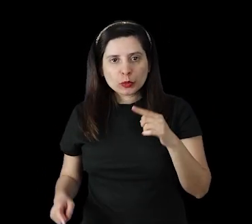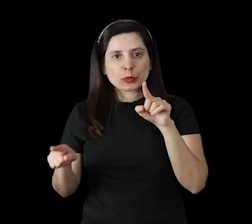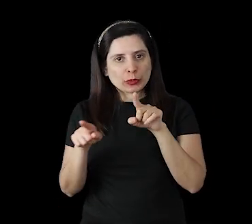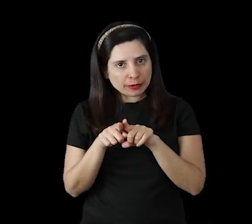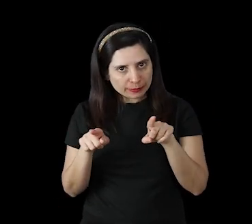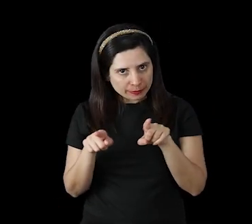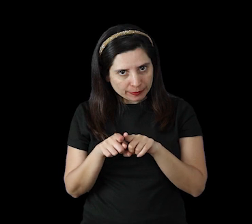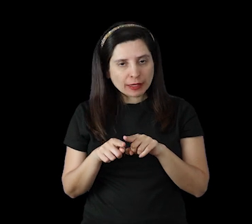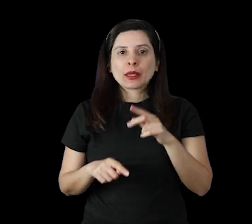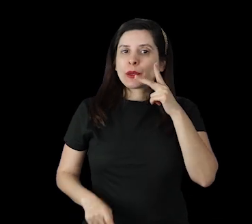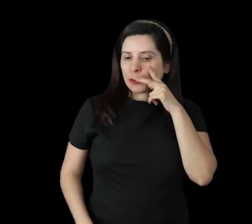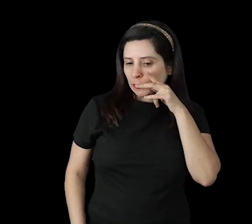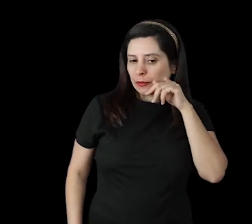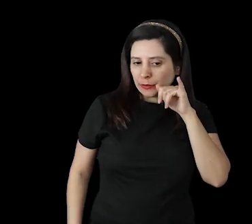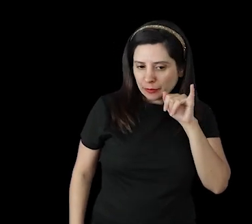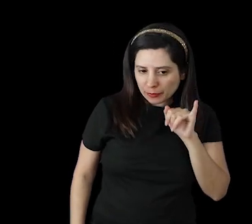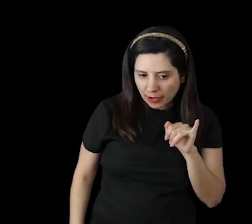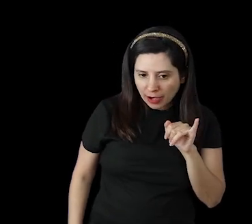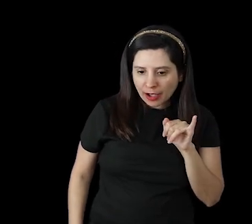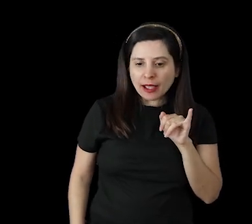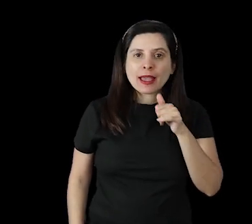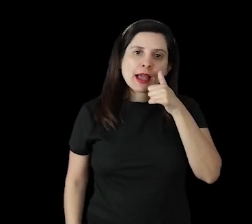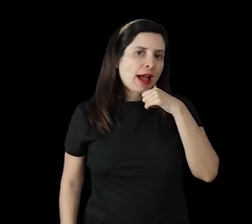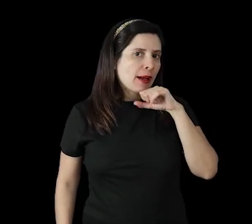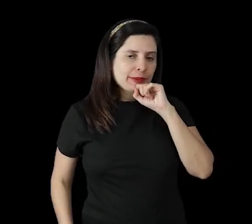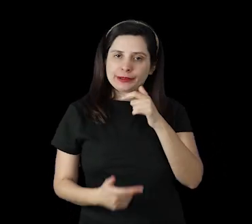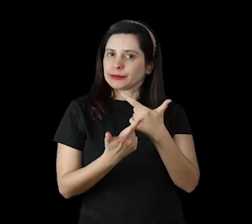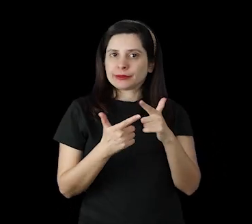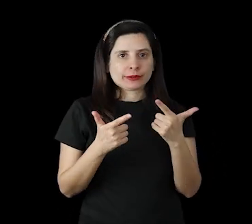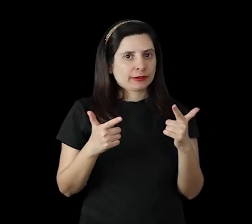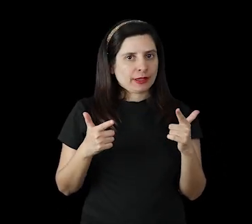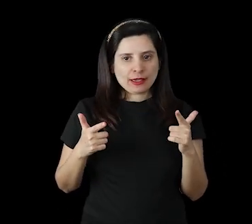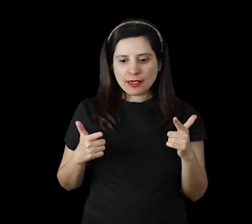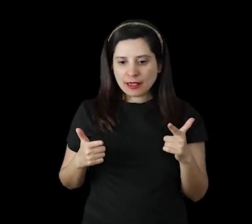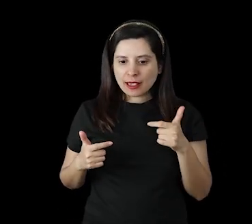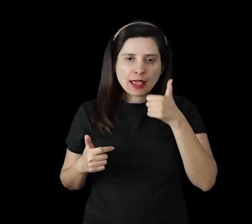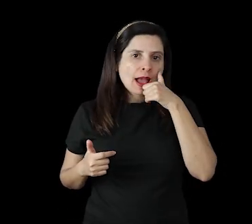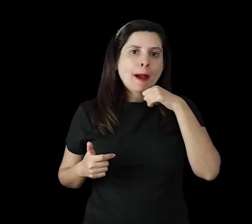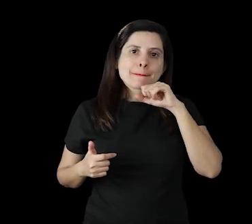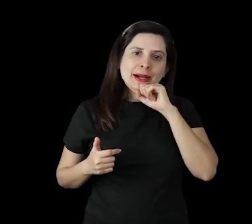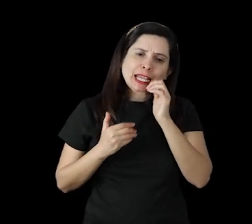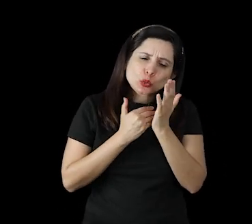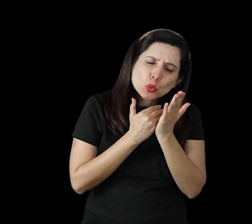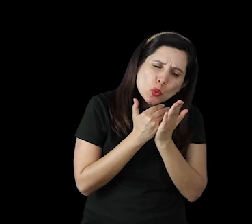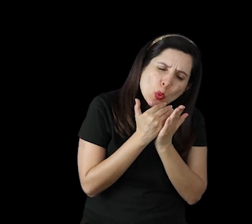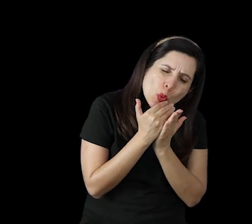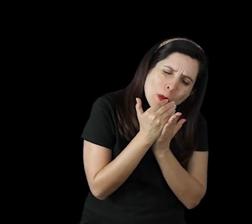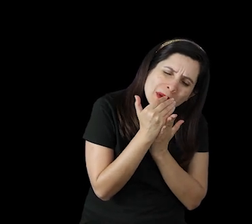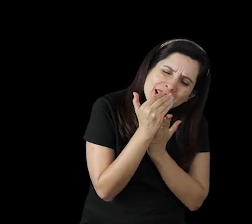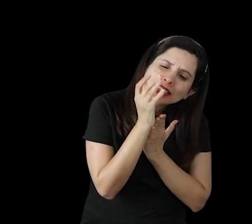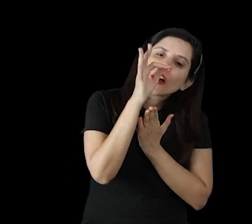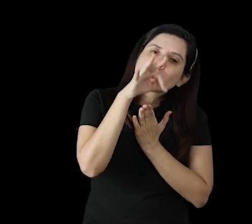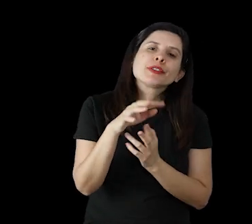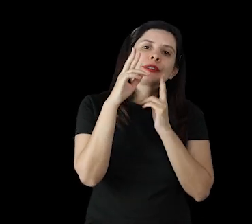arco, o pai, a mãe não tem, ela é do início ao fim igual, e a gente também pode